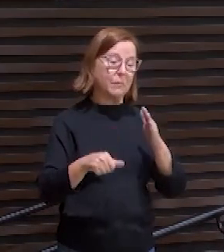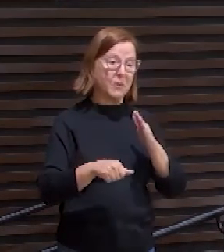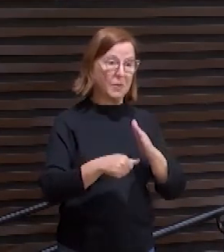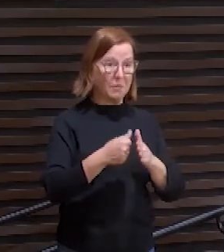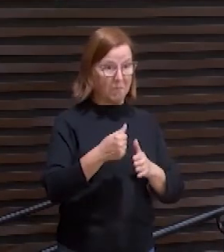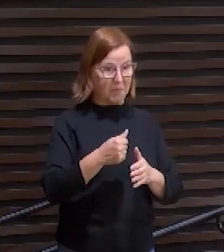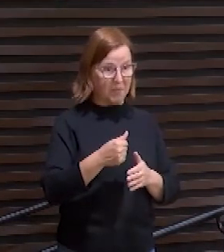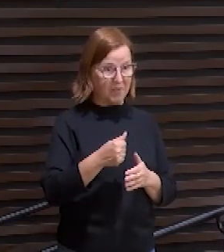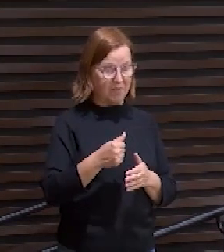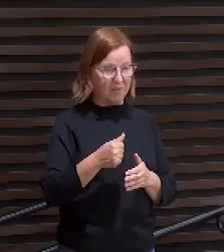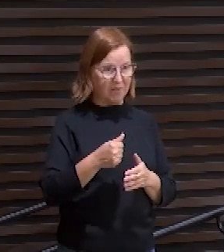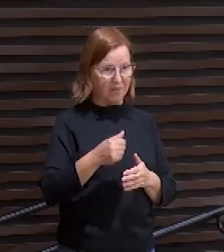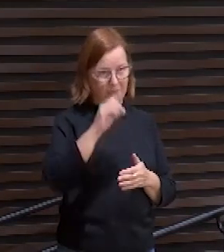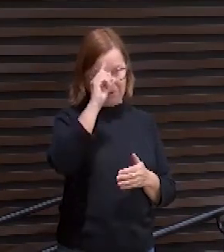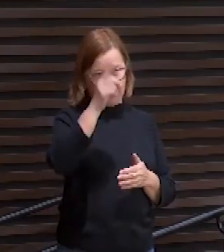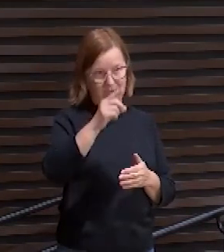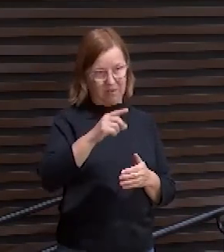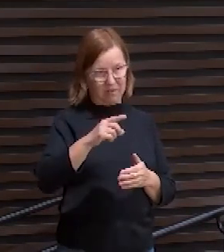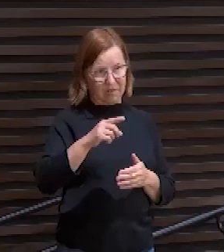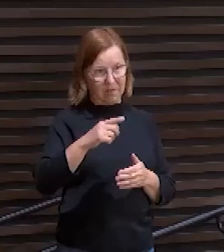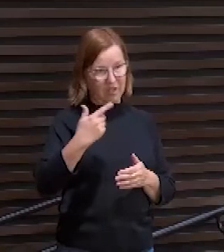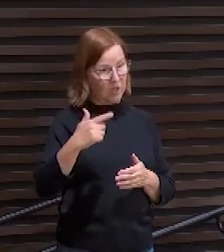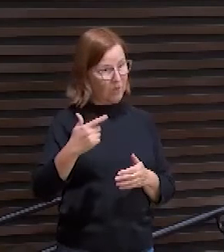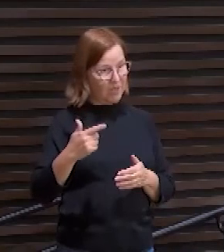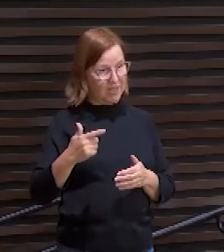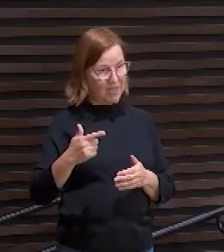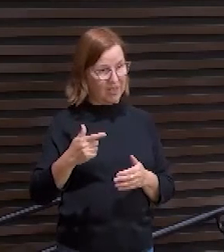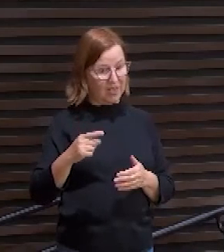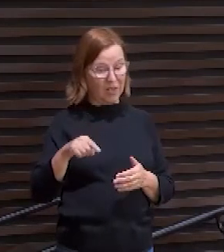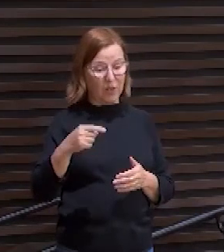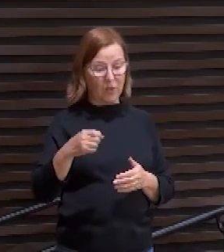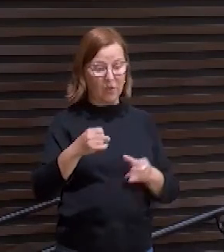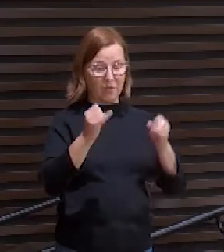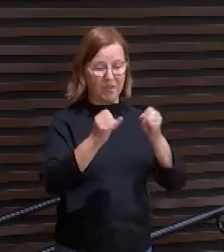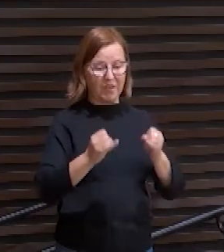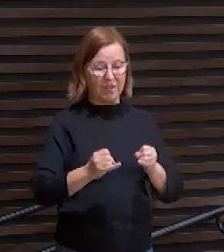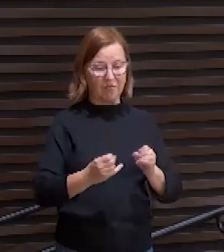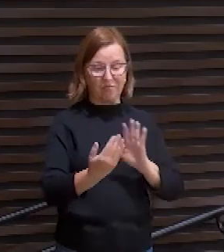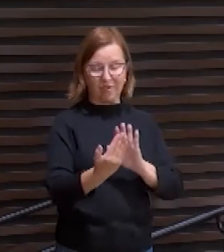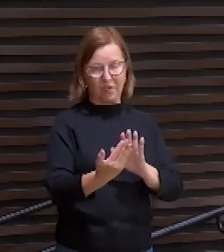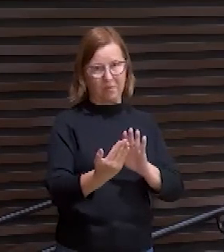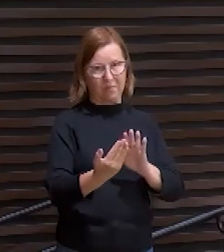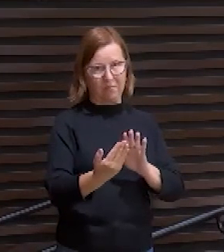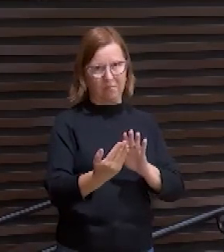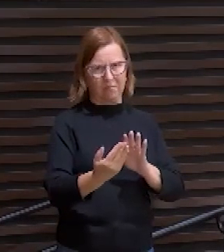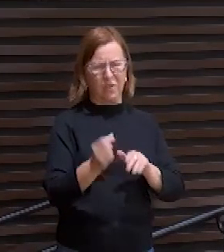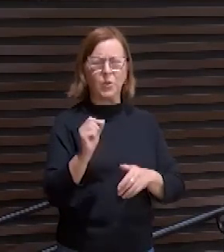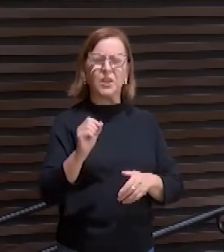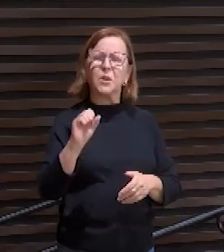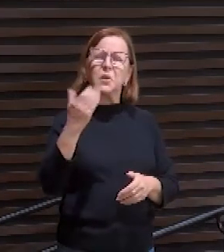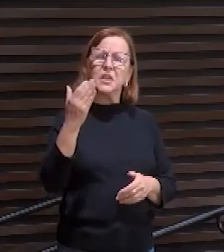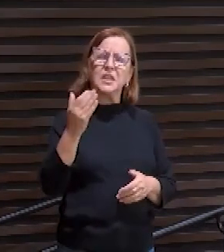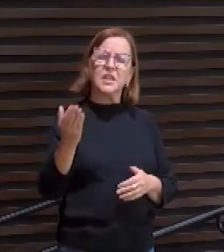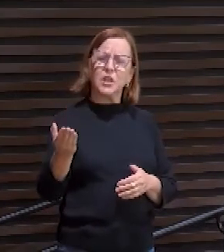Não terás outros deuses diante de mim. O que aconteceu com aquele jovem?